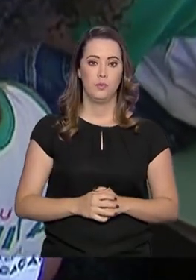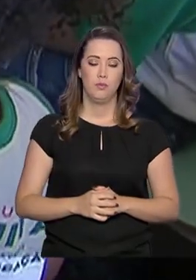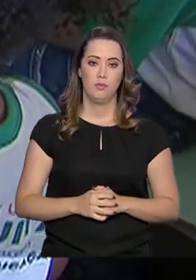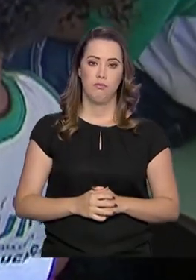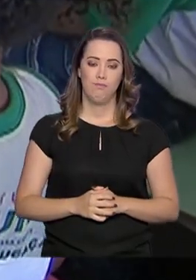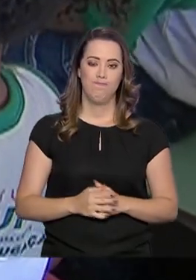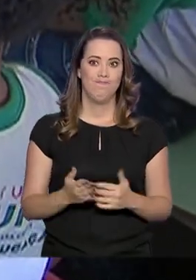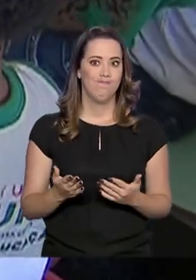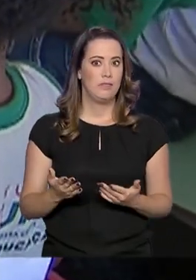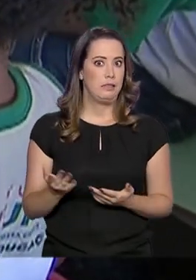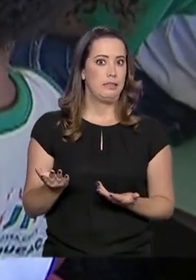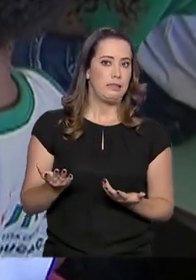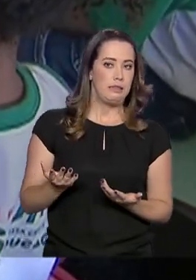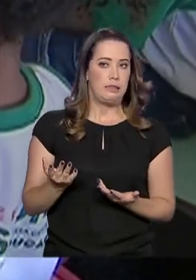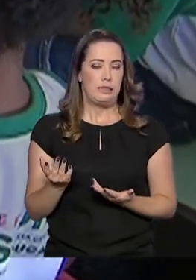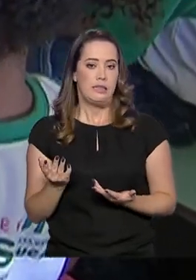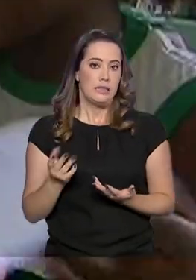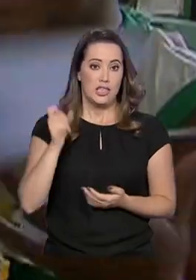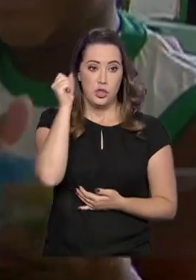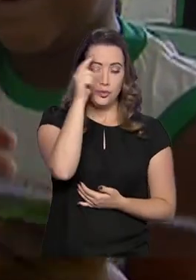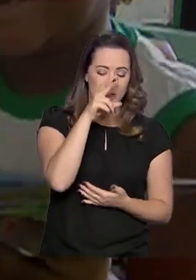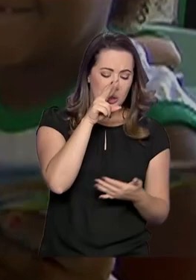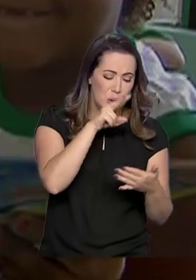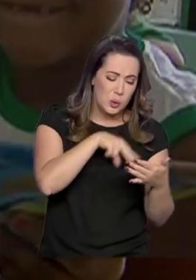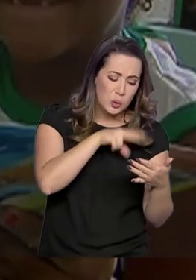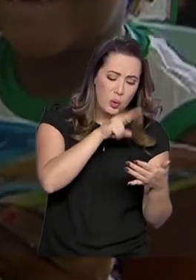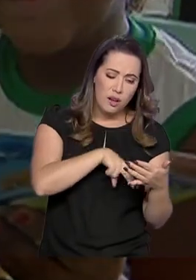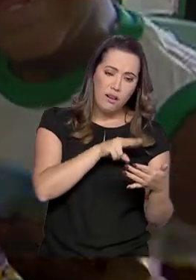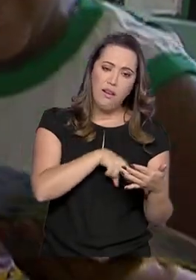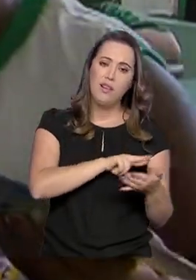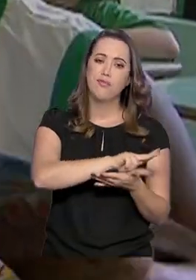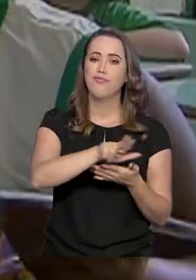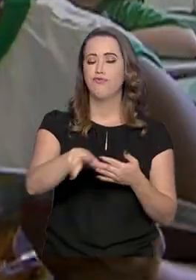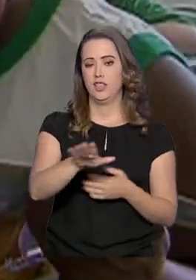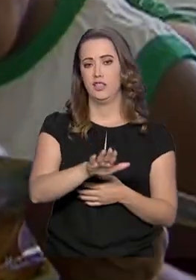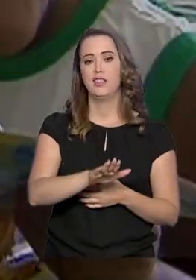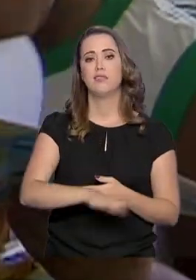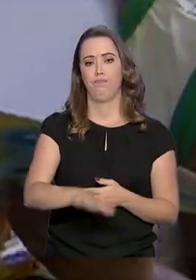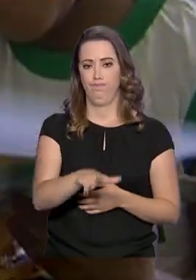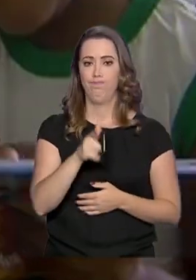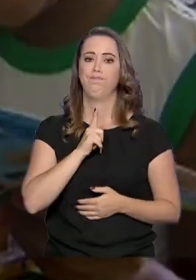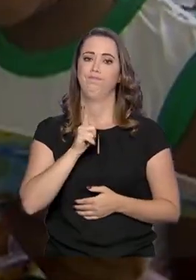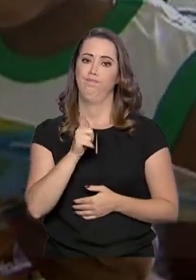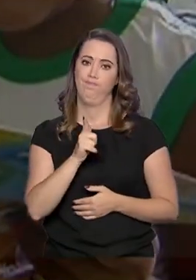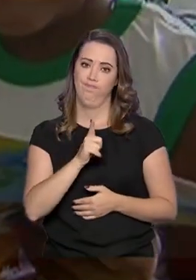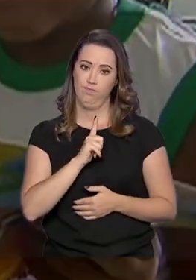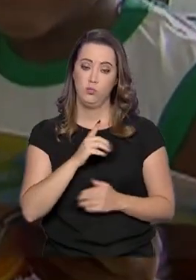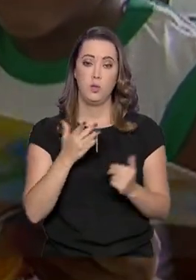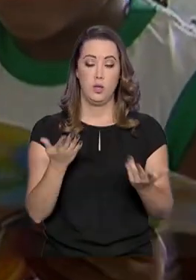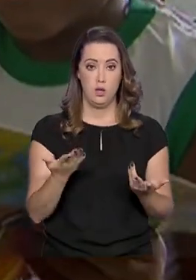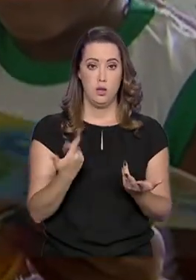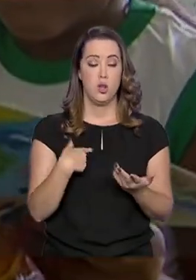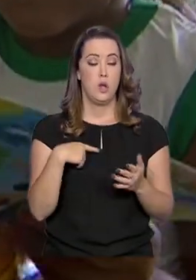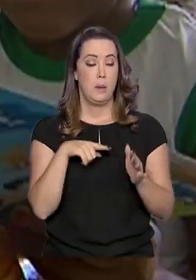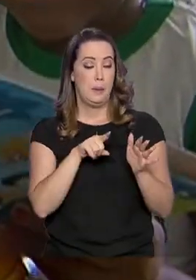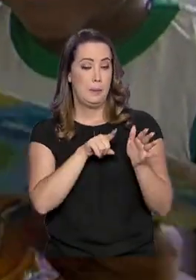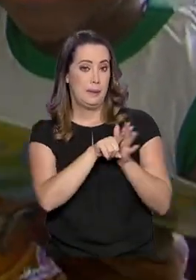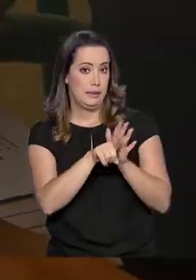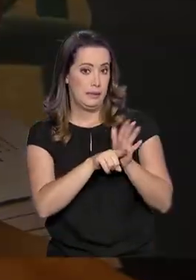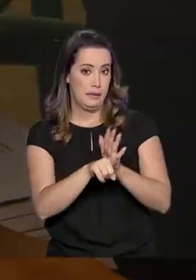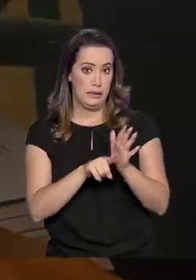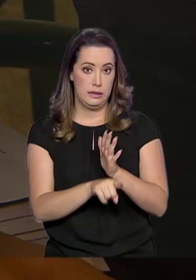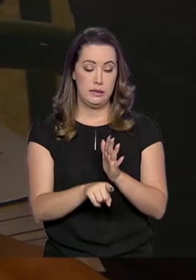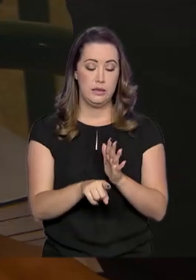A dificuldade na leitura ainda afeta muitas crianças no Brasil. Dados do Sistema de Avaliação da Educação Básica de